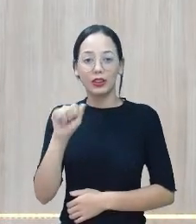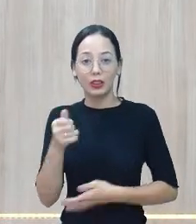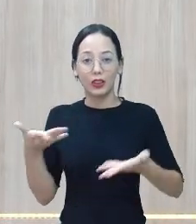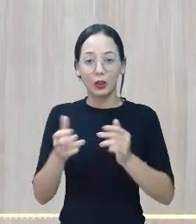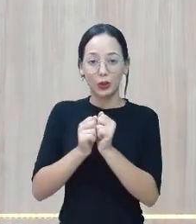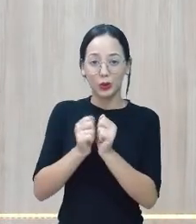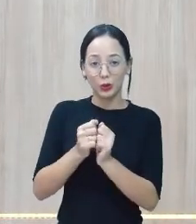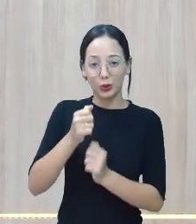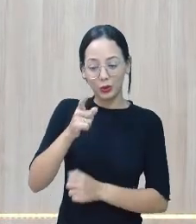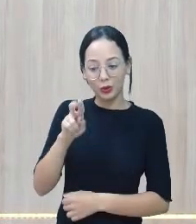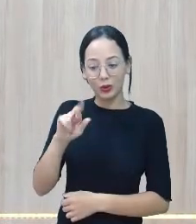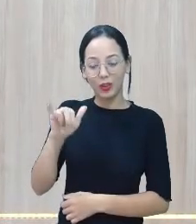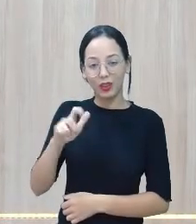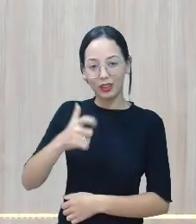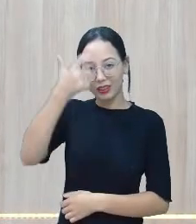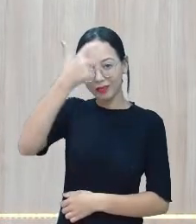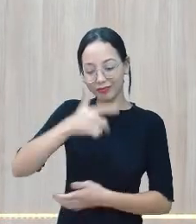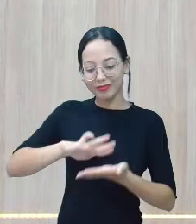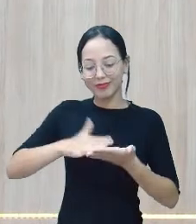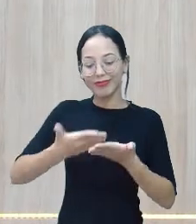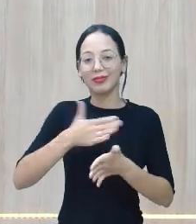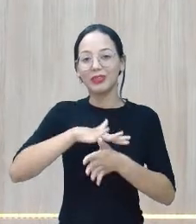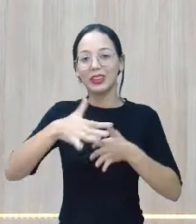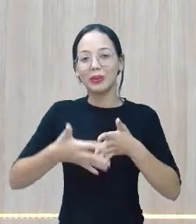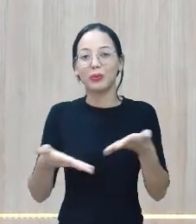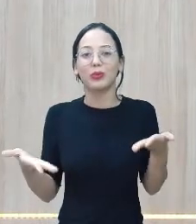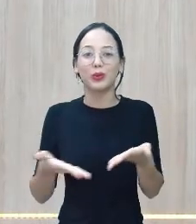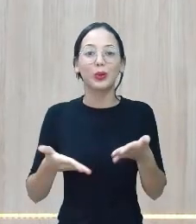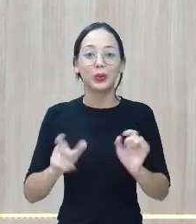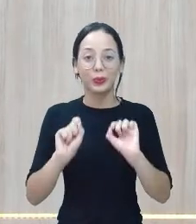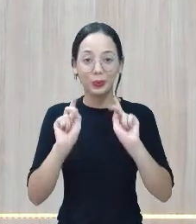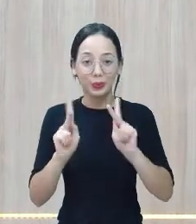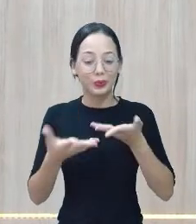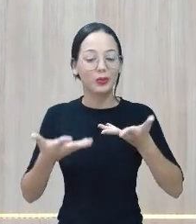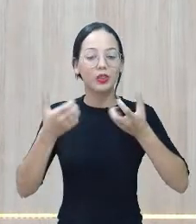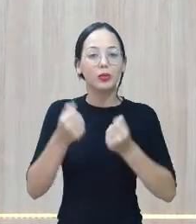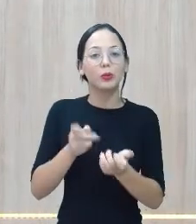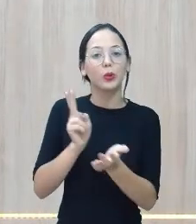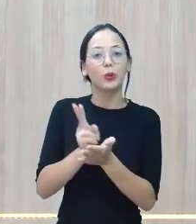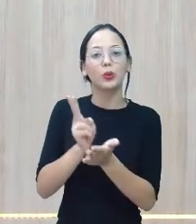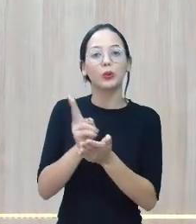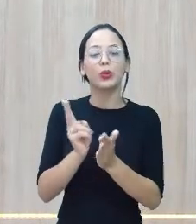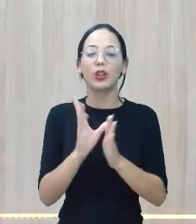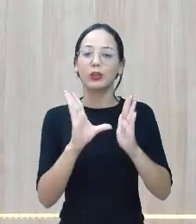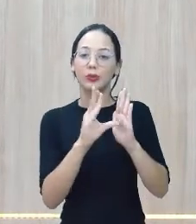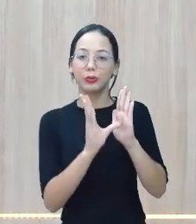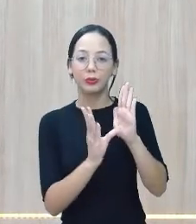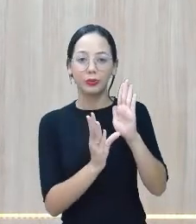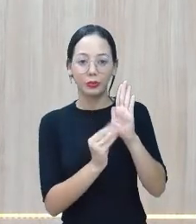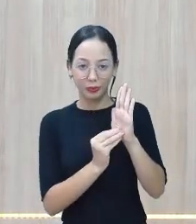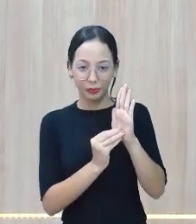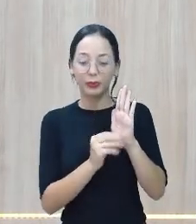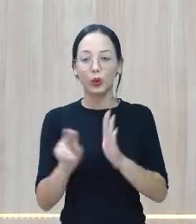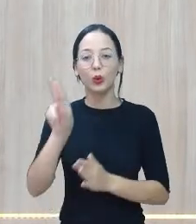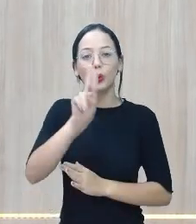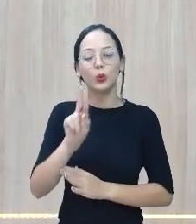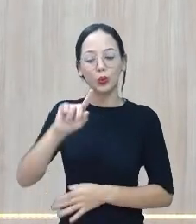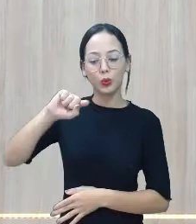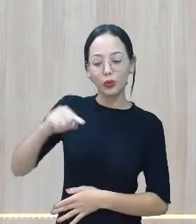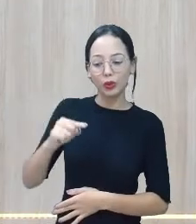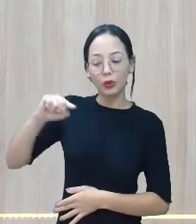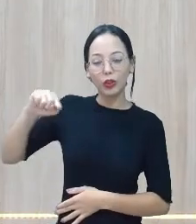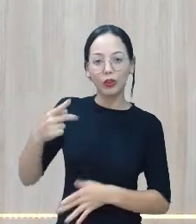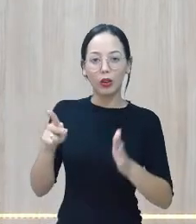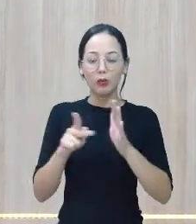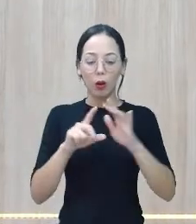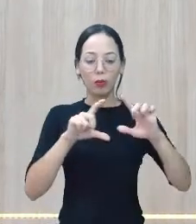a Adriele, a nossa intérprete de hoje. Vamos dar continuidade ao nosso conteúdo, o uso da vírgula